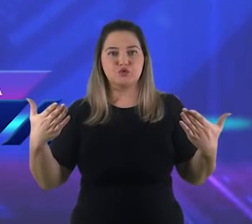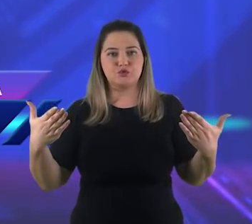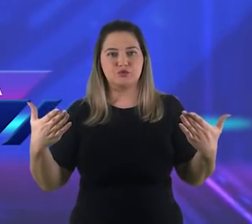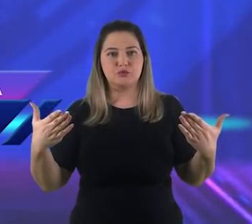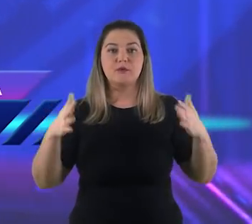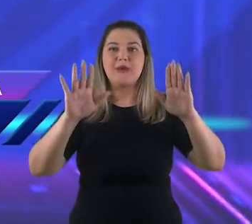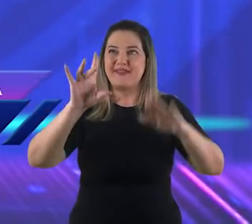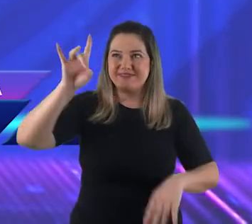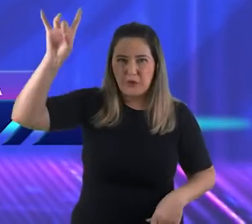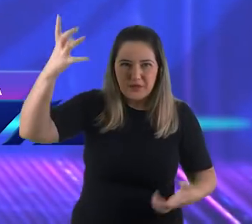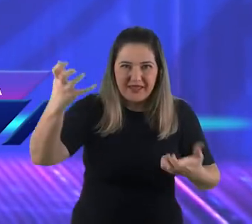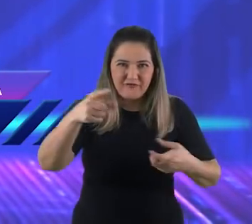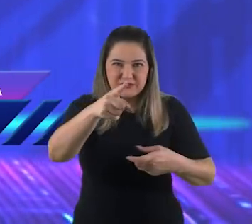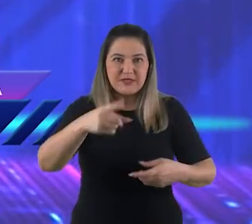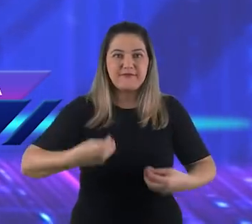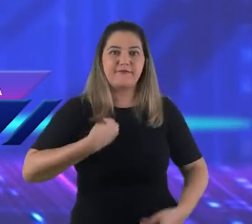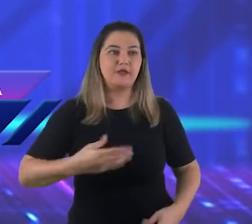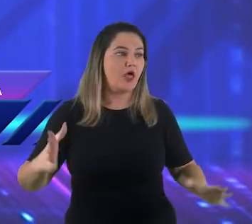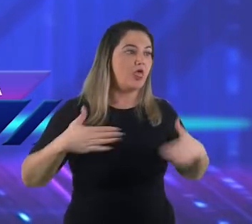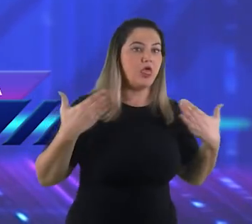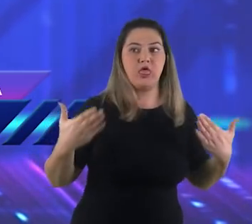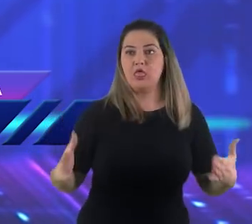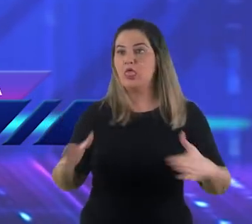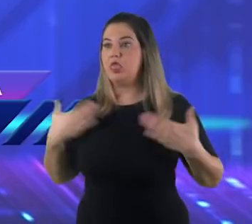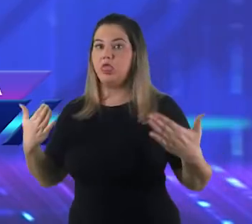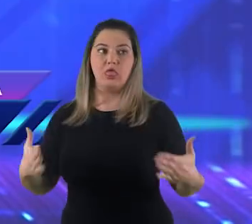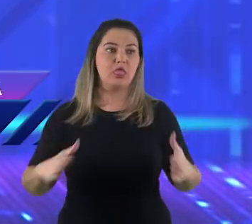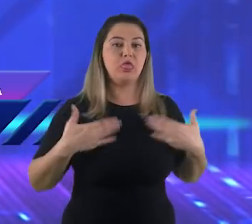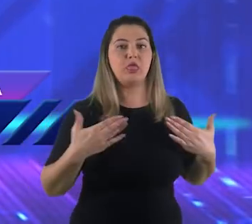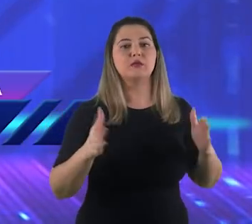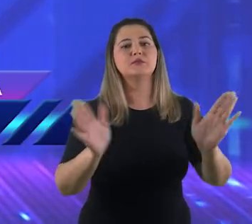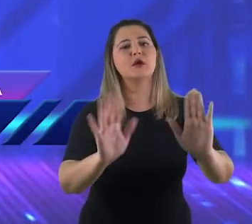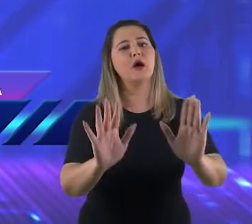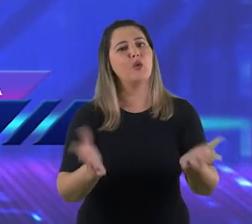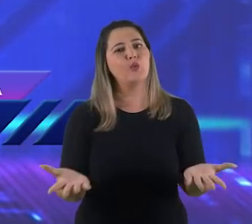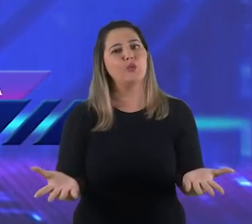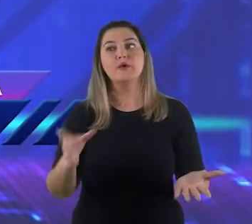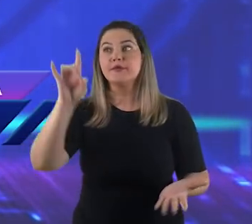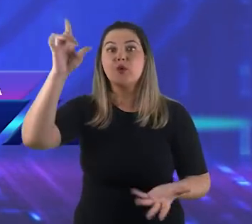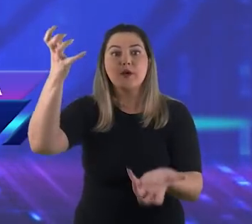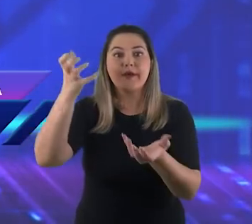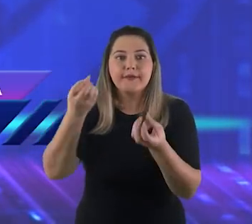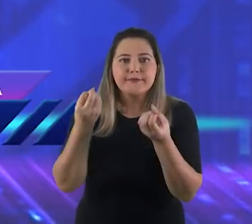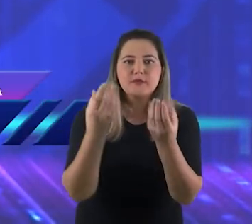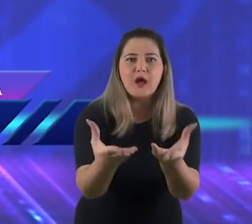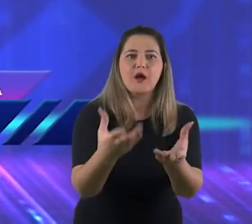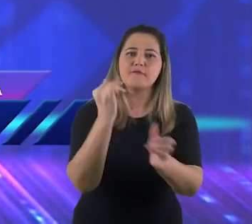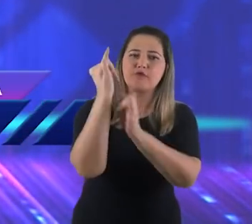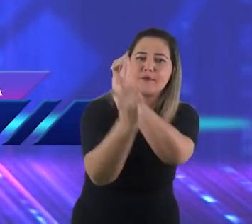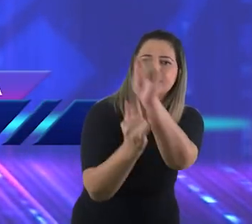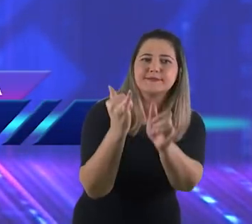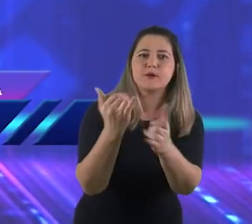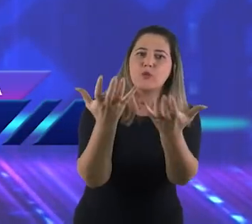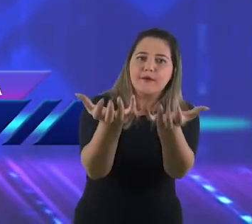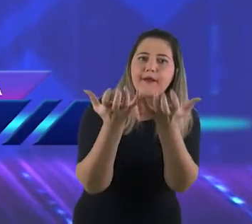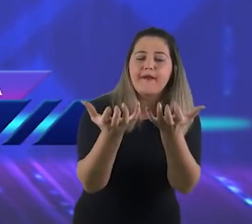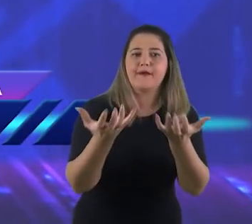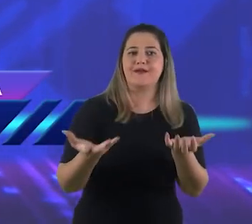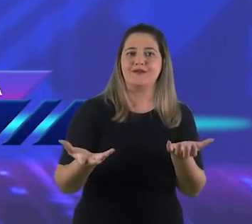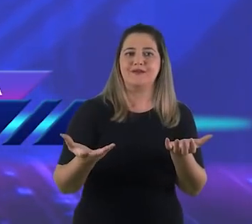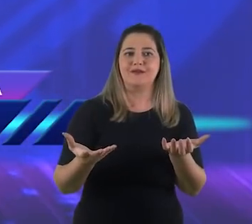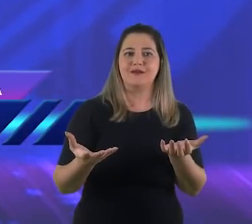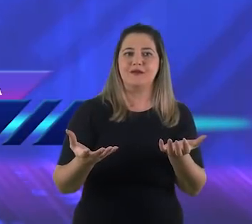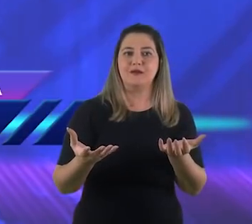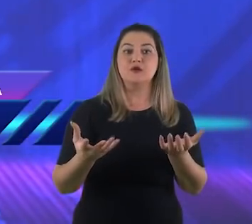susto. Deus não quer que os seus filhos sejam pegos de surpresa quando o